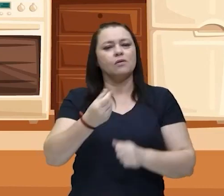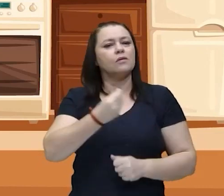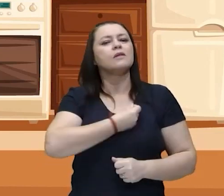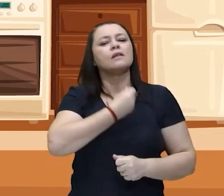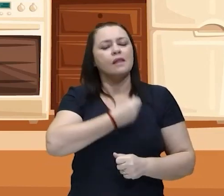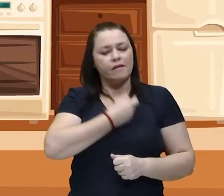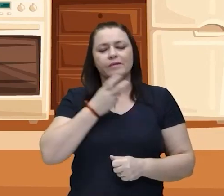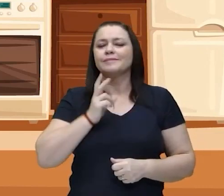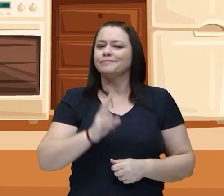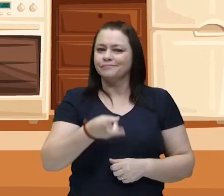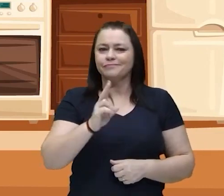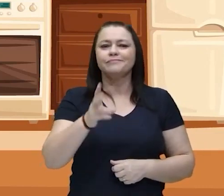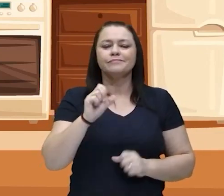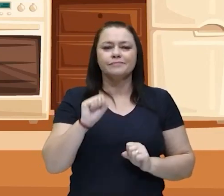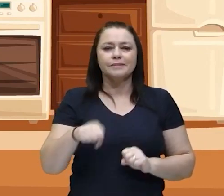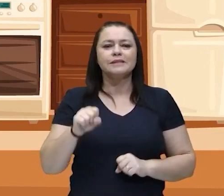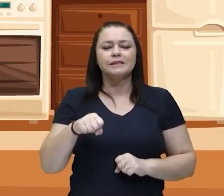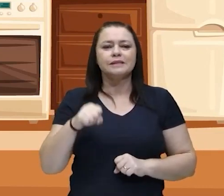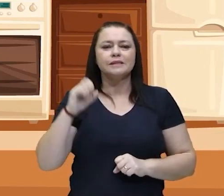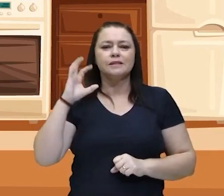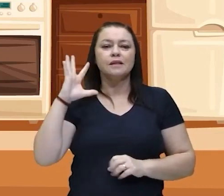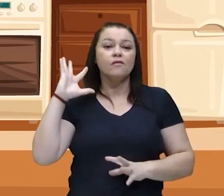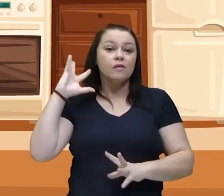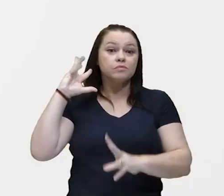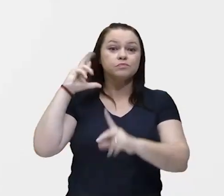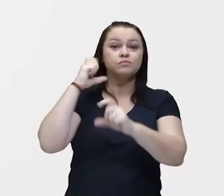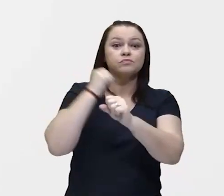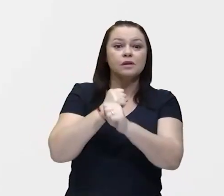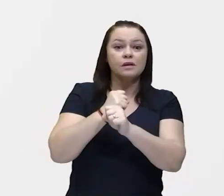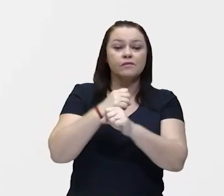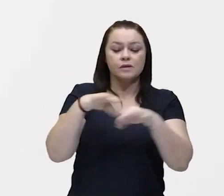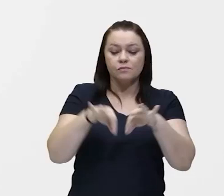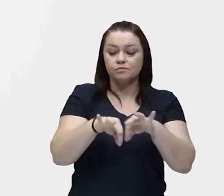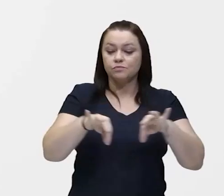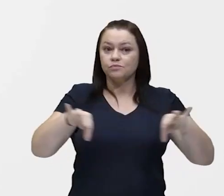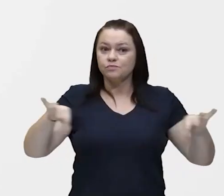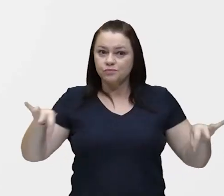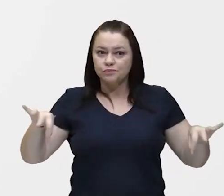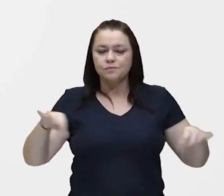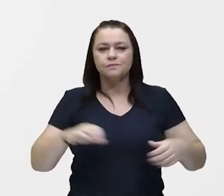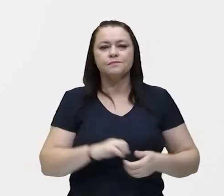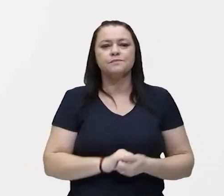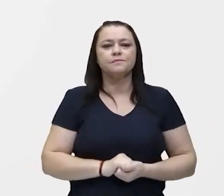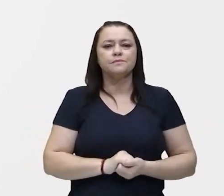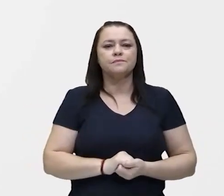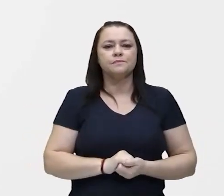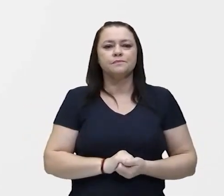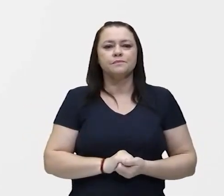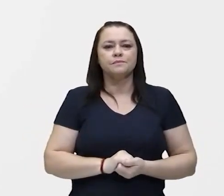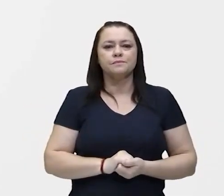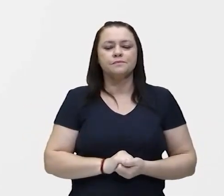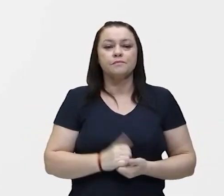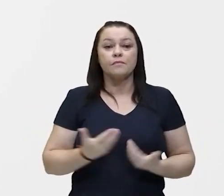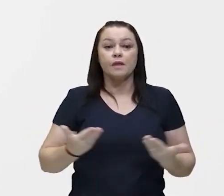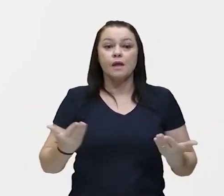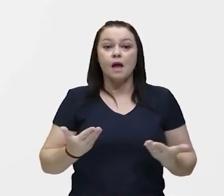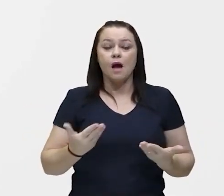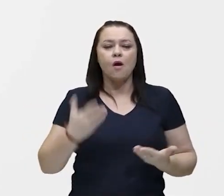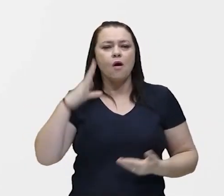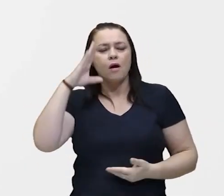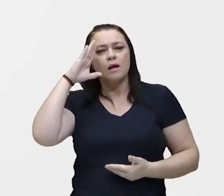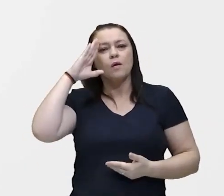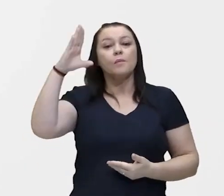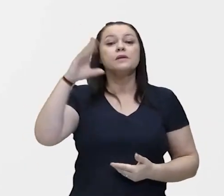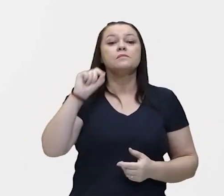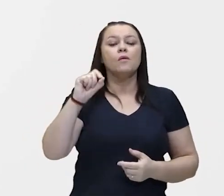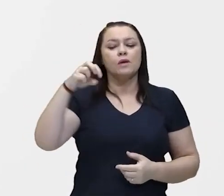Então, vamos começar a nossa revisão com as unidades de comprimento. De olho na tela. Nas unidades de comprimento, temos como principal quem?